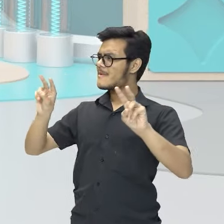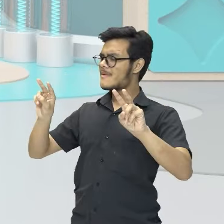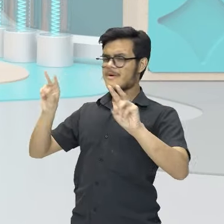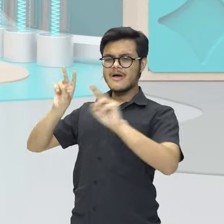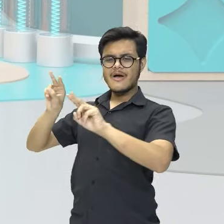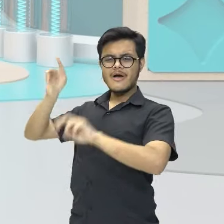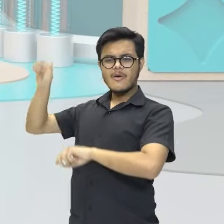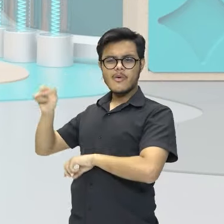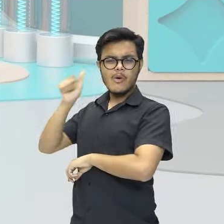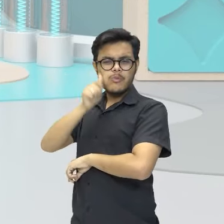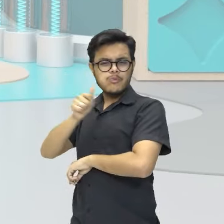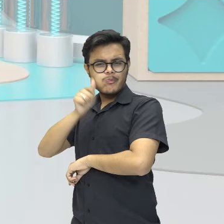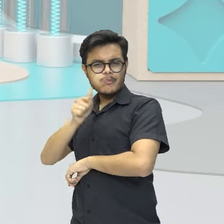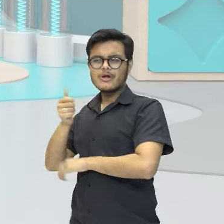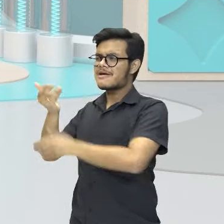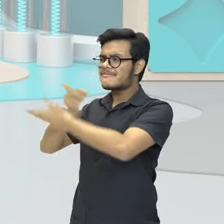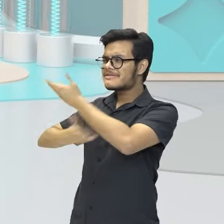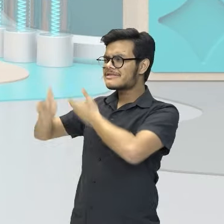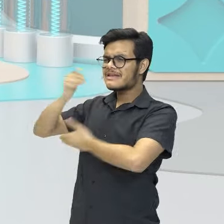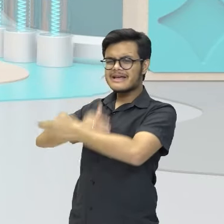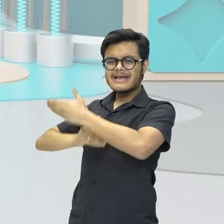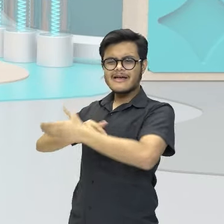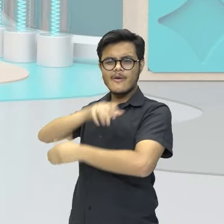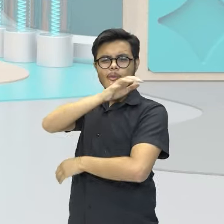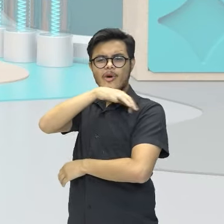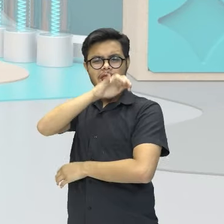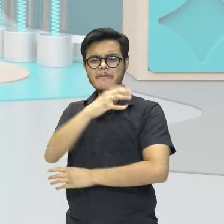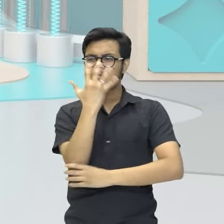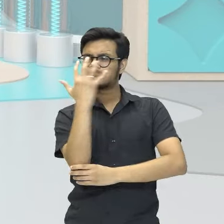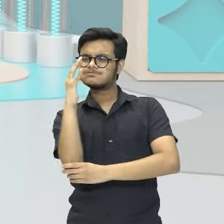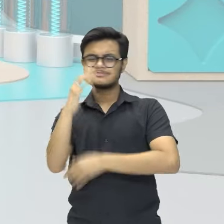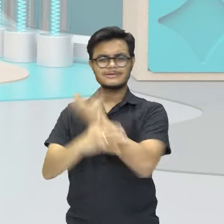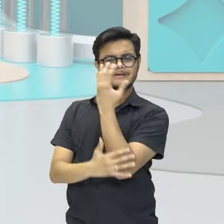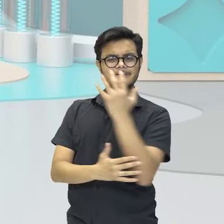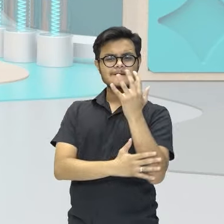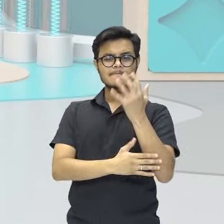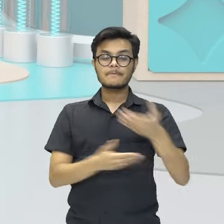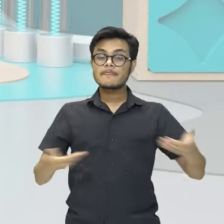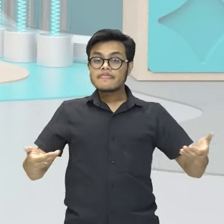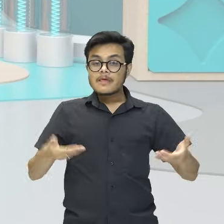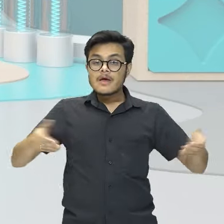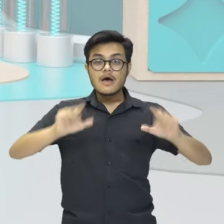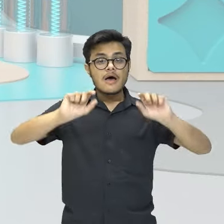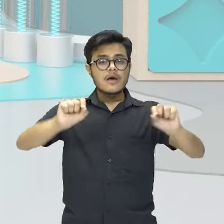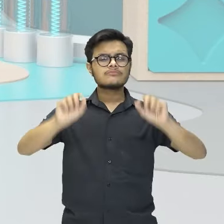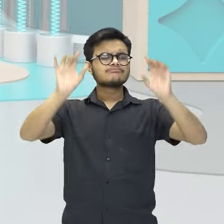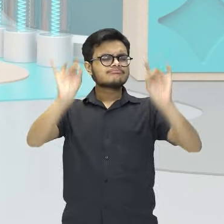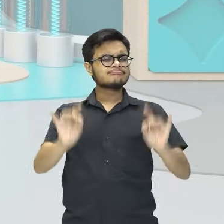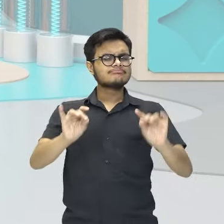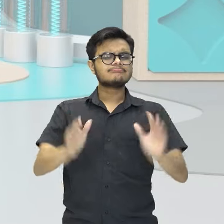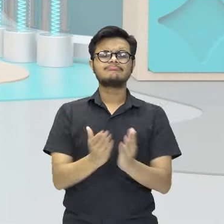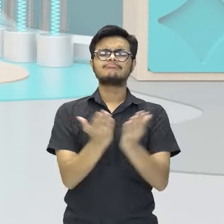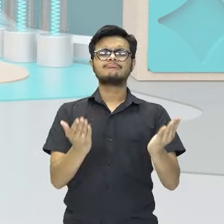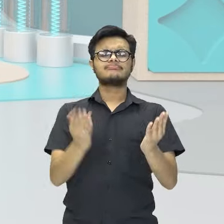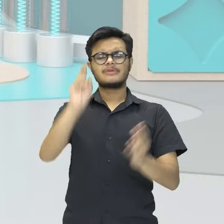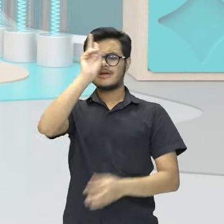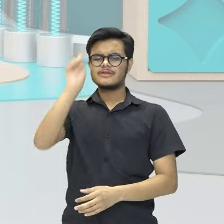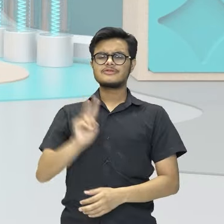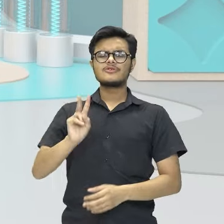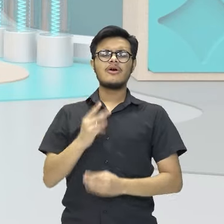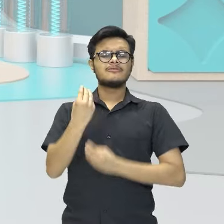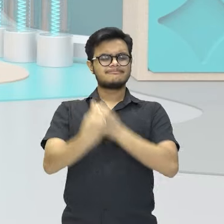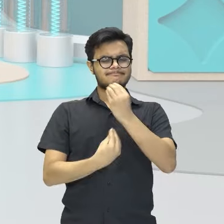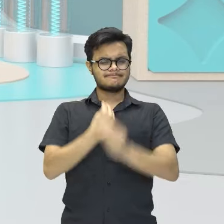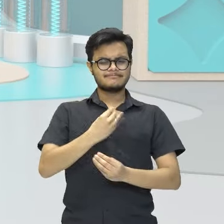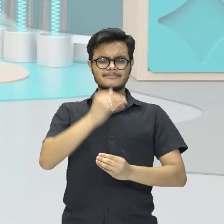personagem interagindo com Elementos da natureza e agora nós vamos detalhar cada um desses seis quadrinhos